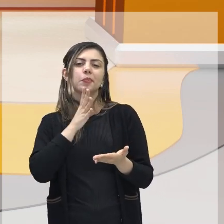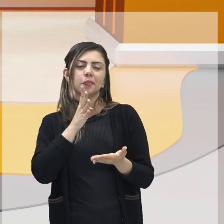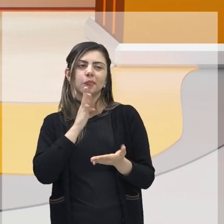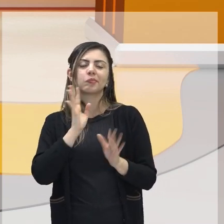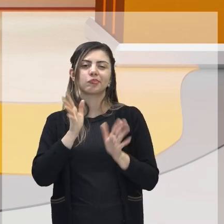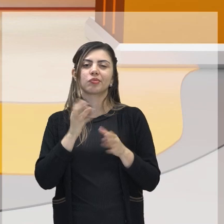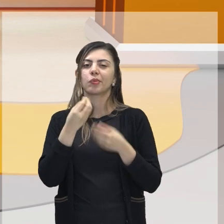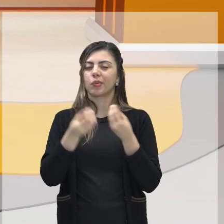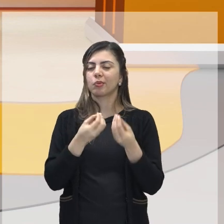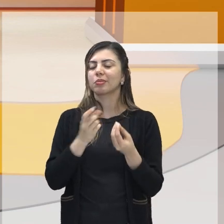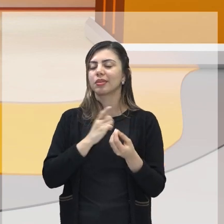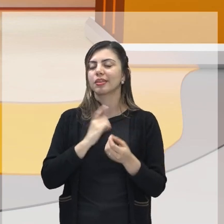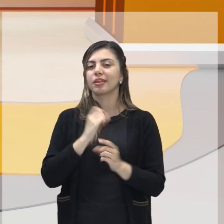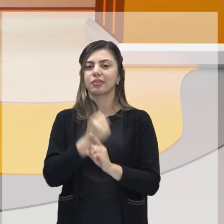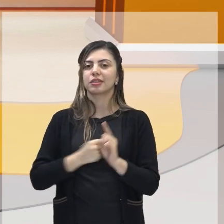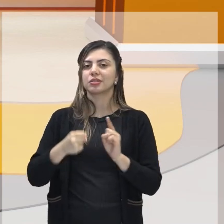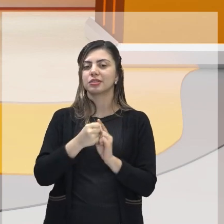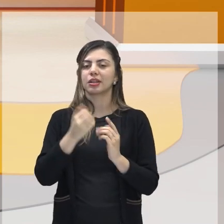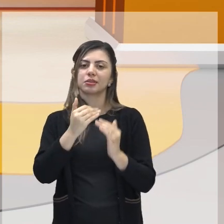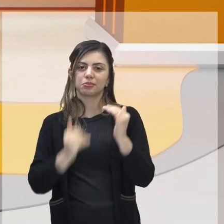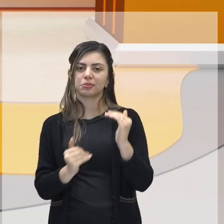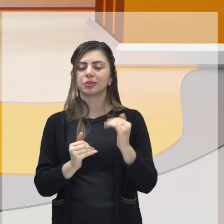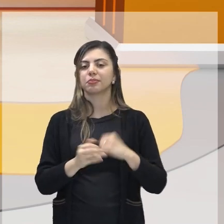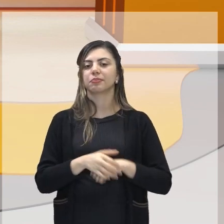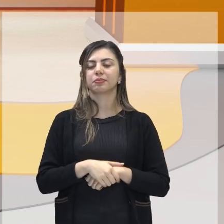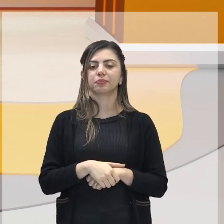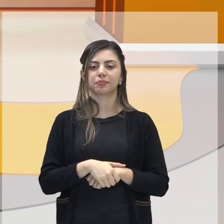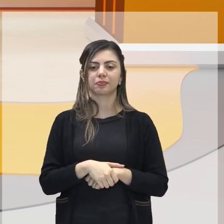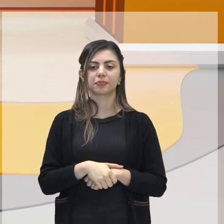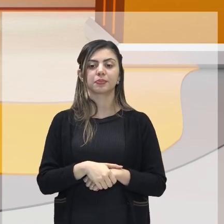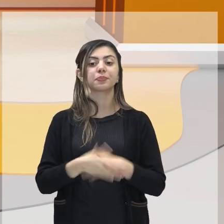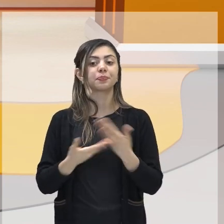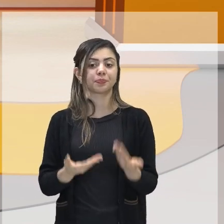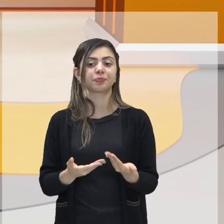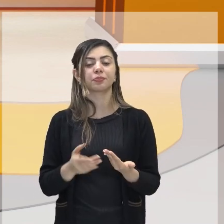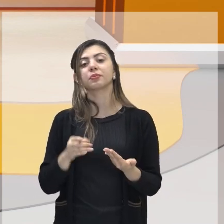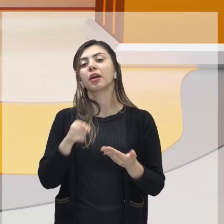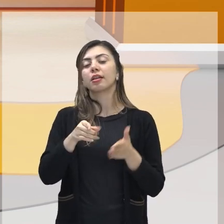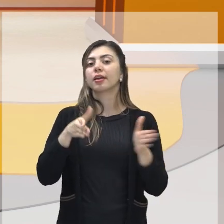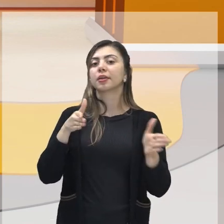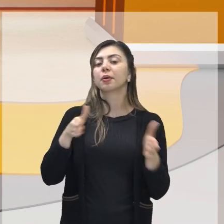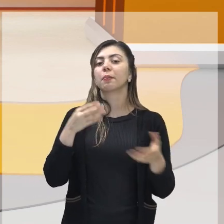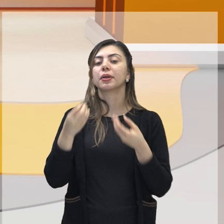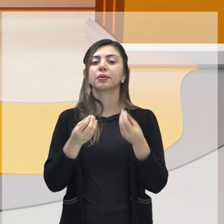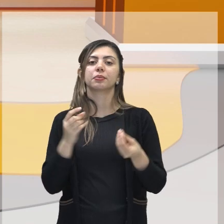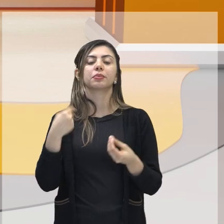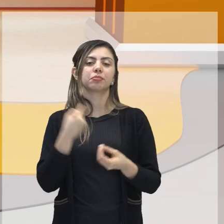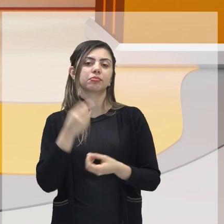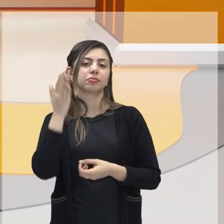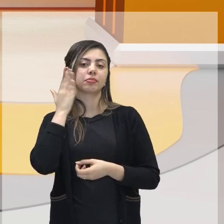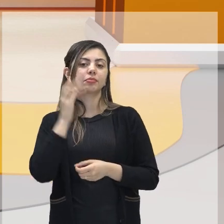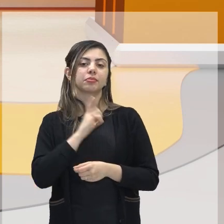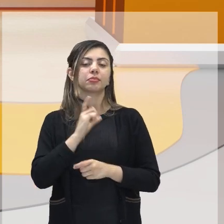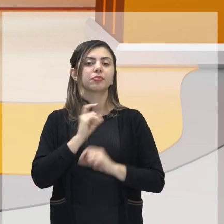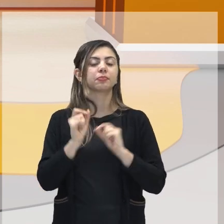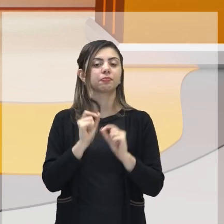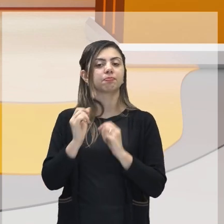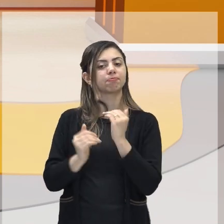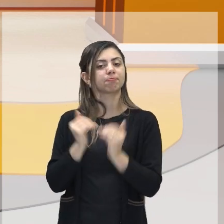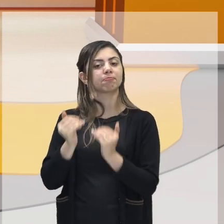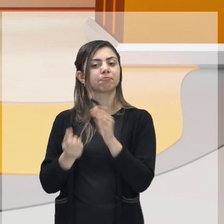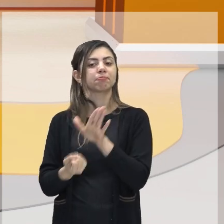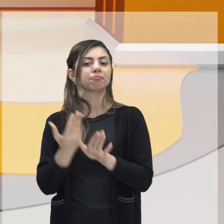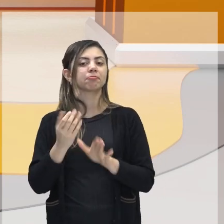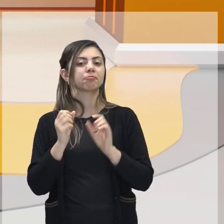entenderam, né? Tiveram participação aqui falando sobre essas questões também. Mas, nesse período, também nós vamos ter o processo de